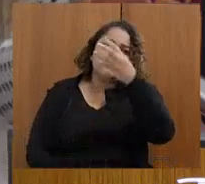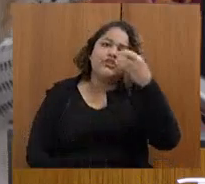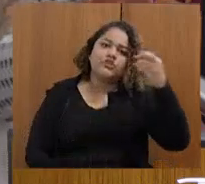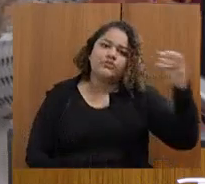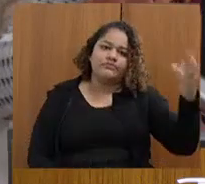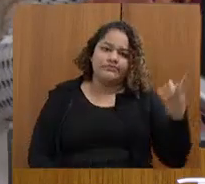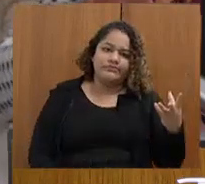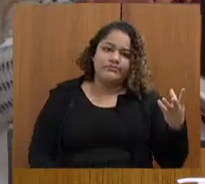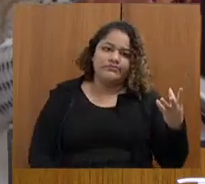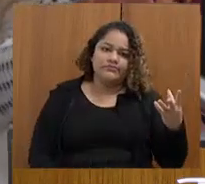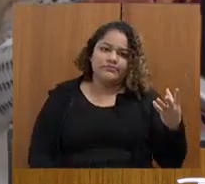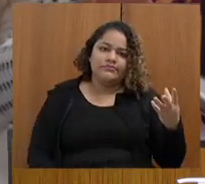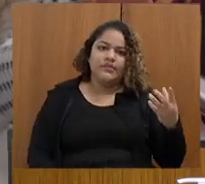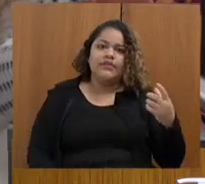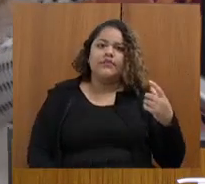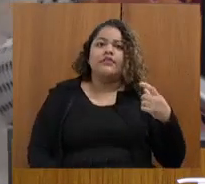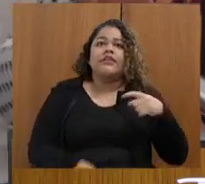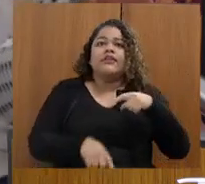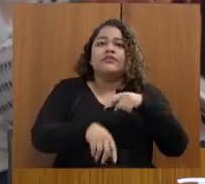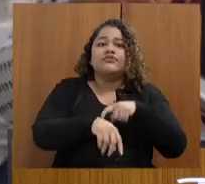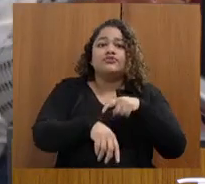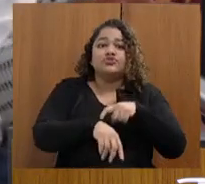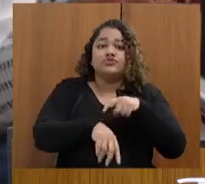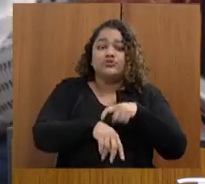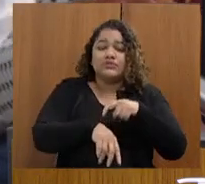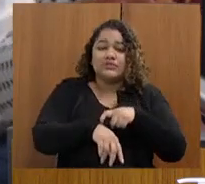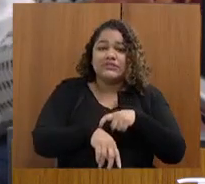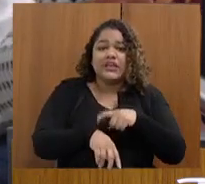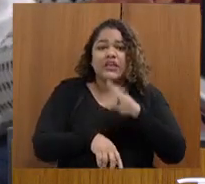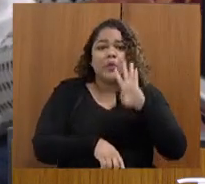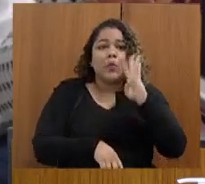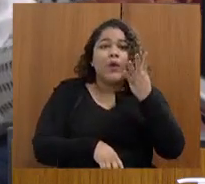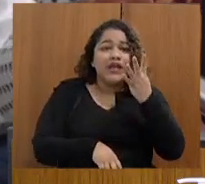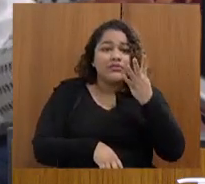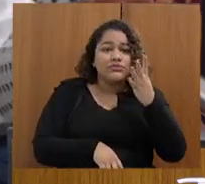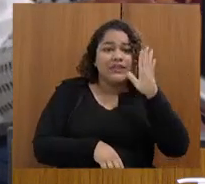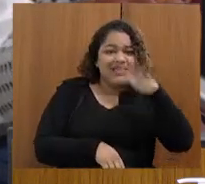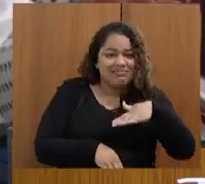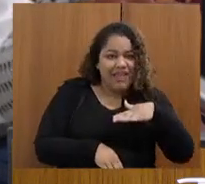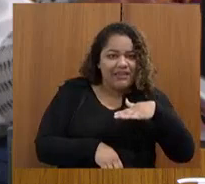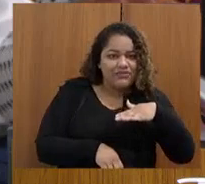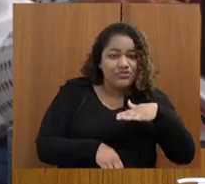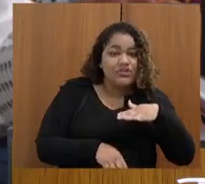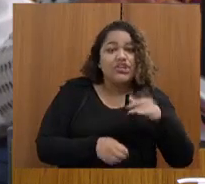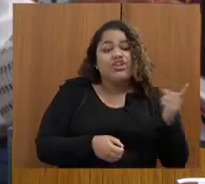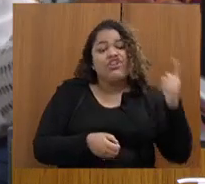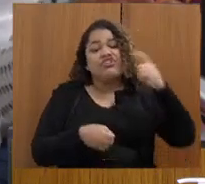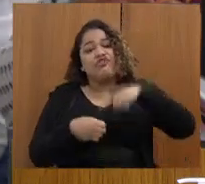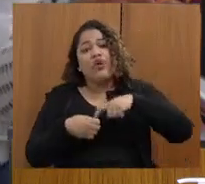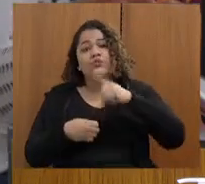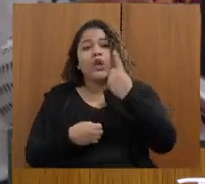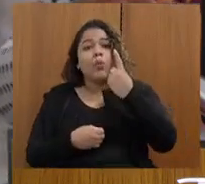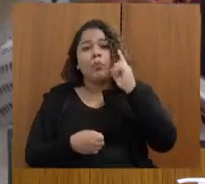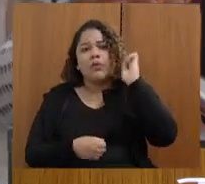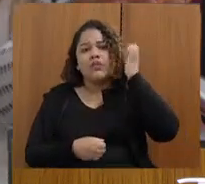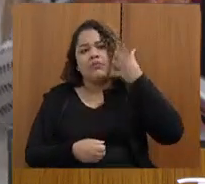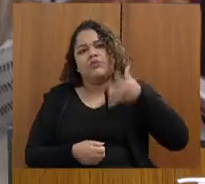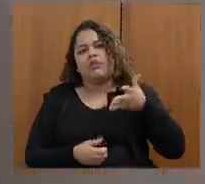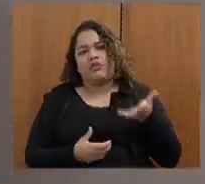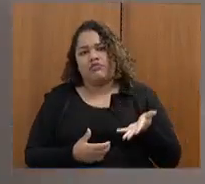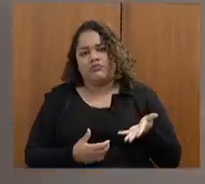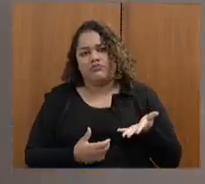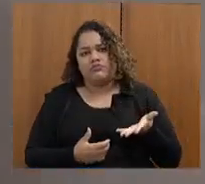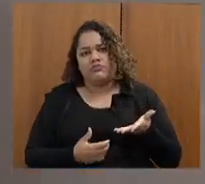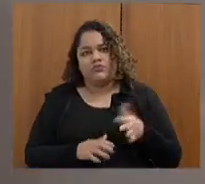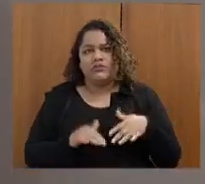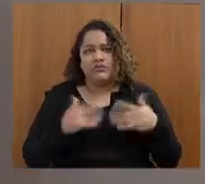16 horas de Araxá retornando por volta de uma hora da manhã uma hora da madrugada então nós precisamos de ter ali naquela região nós temos um vazio